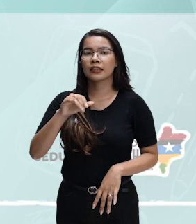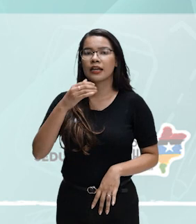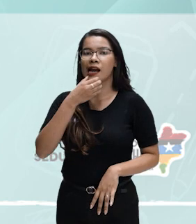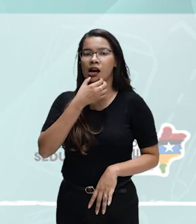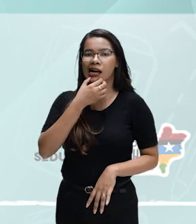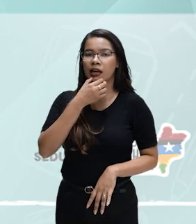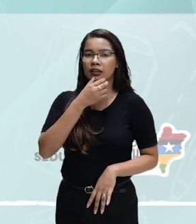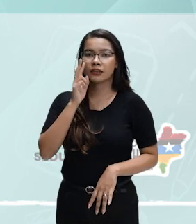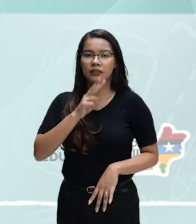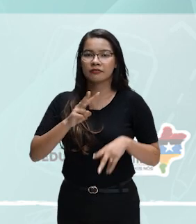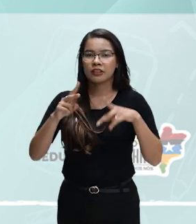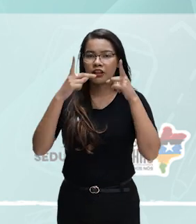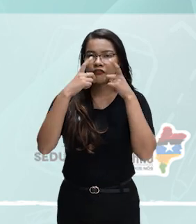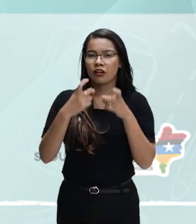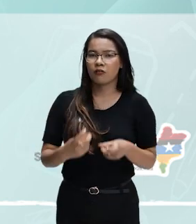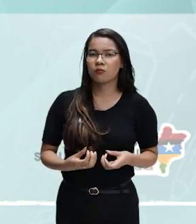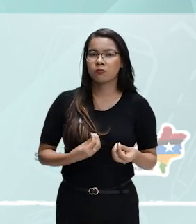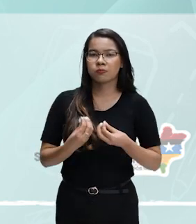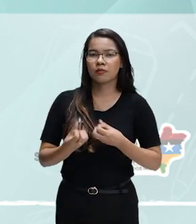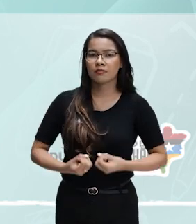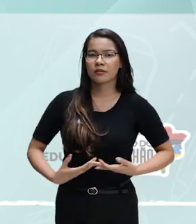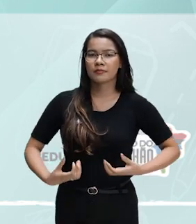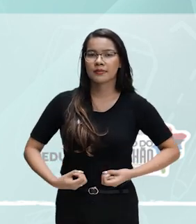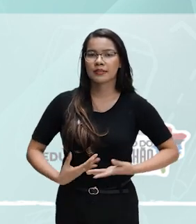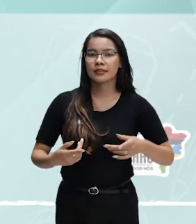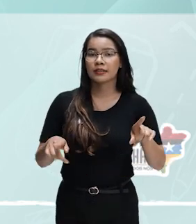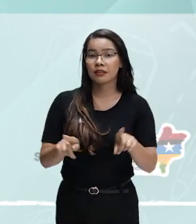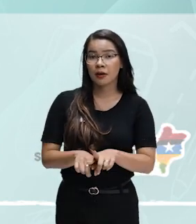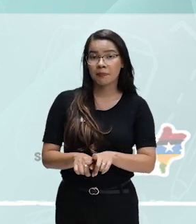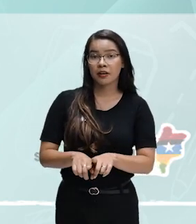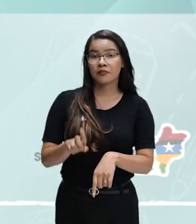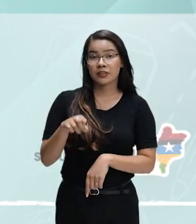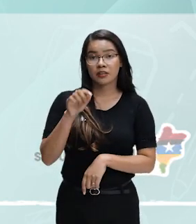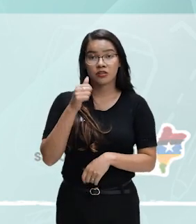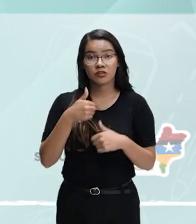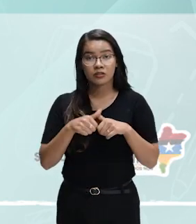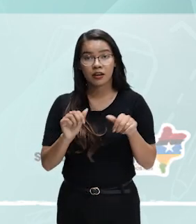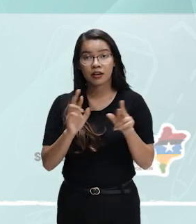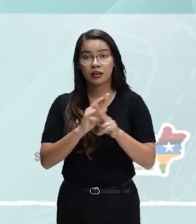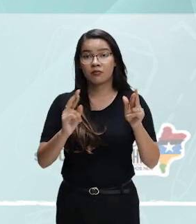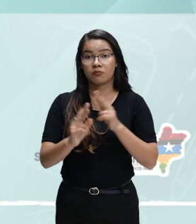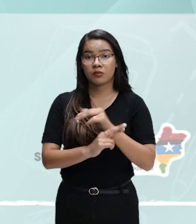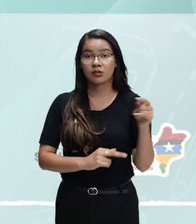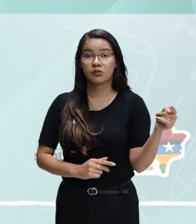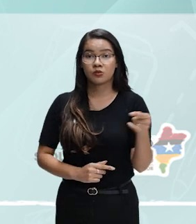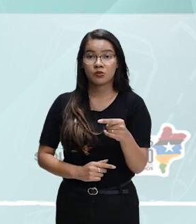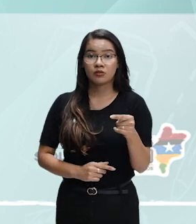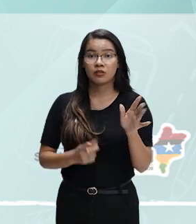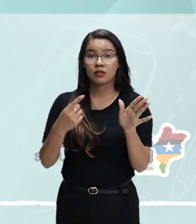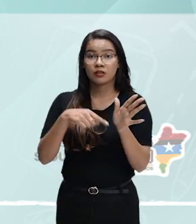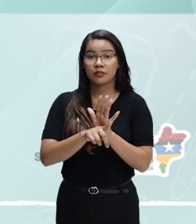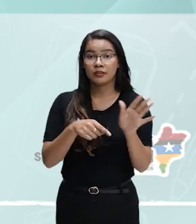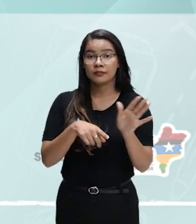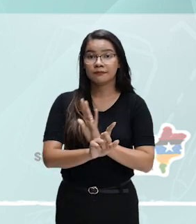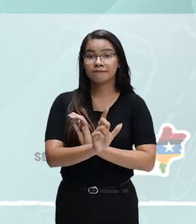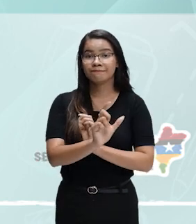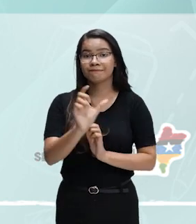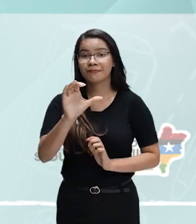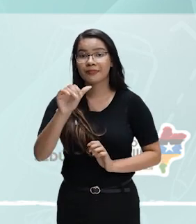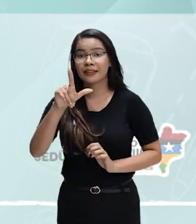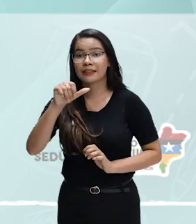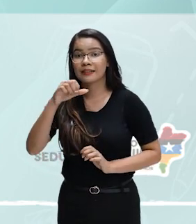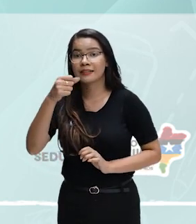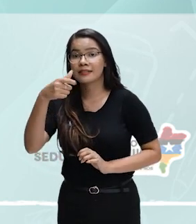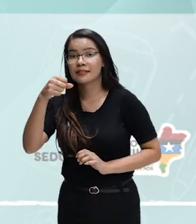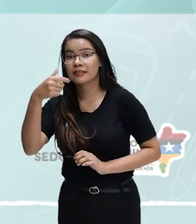de se expressar também, certo? E aí você está relacionando isso à questão da classe